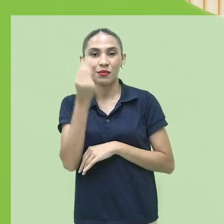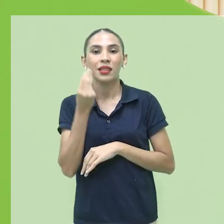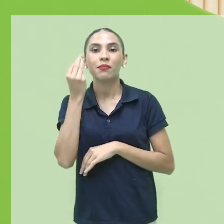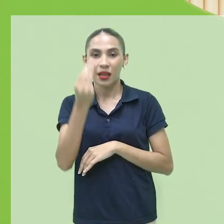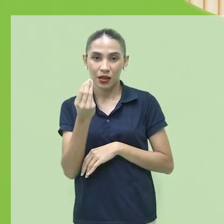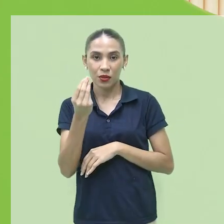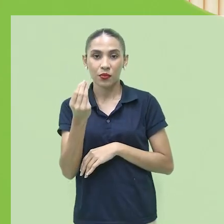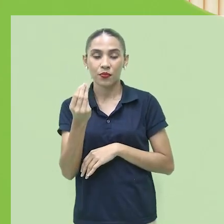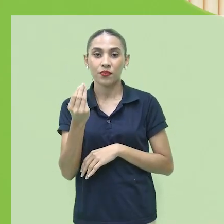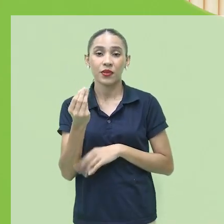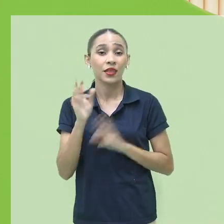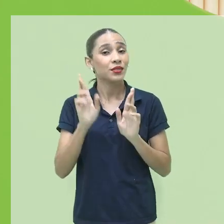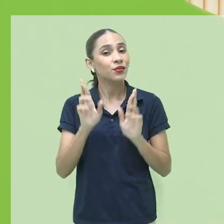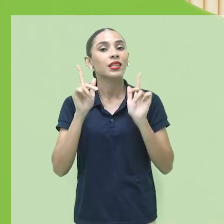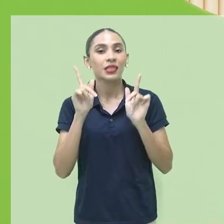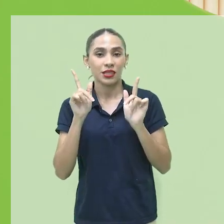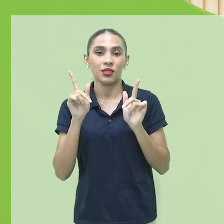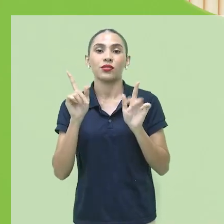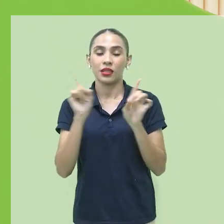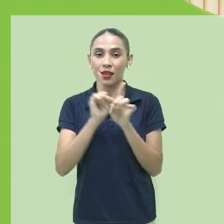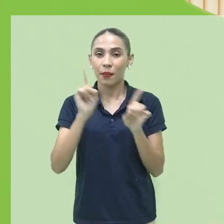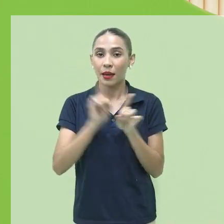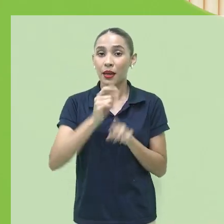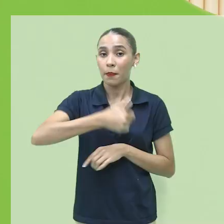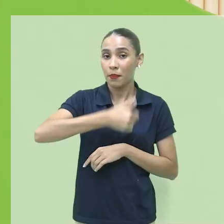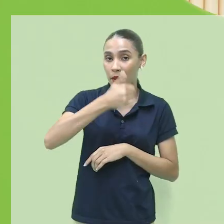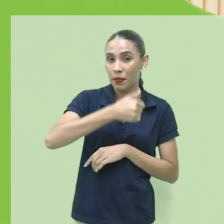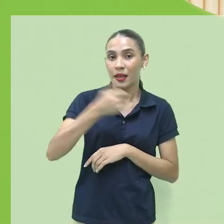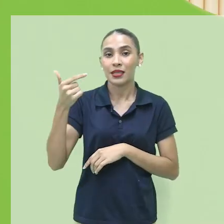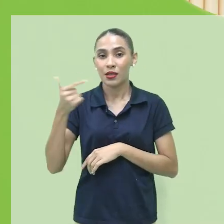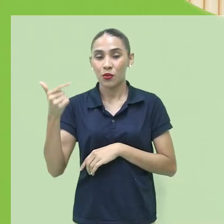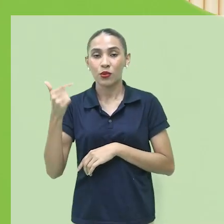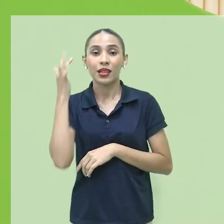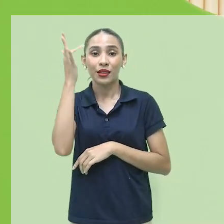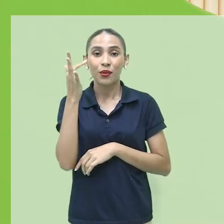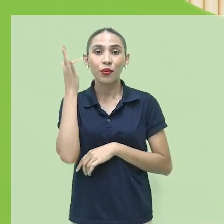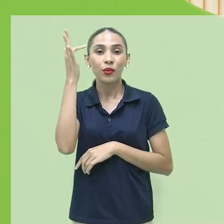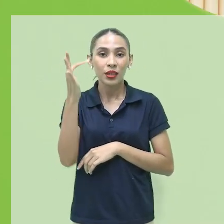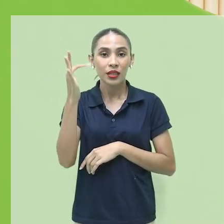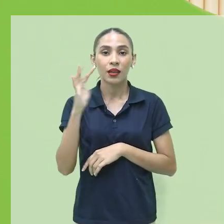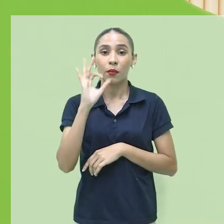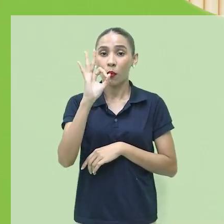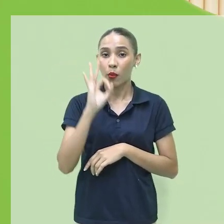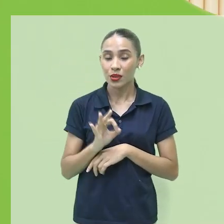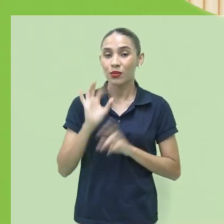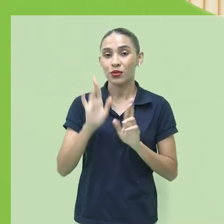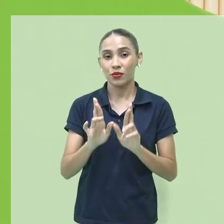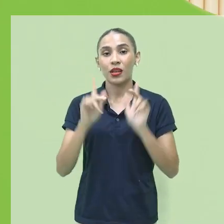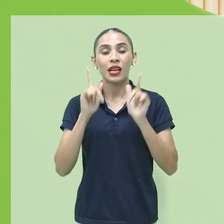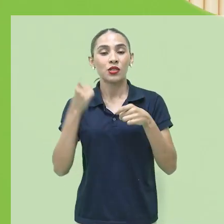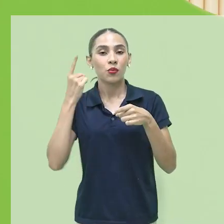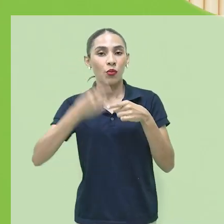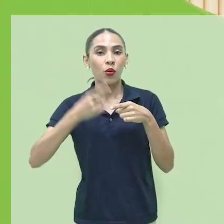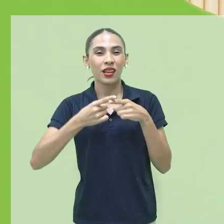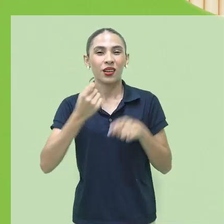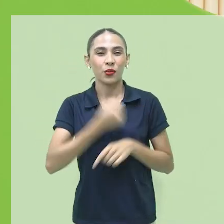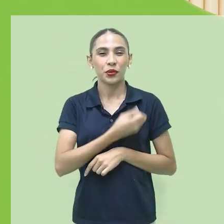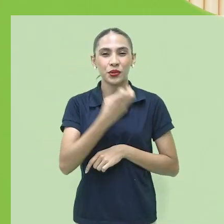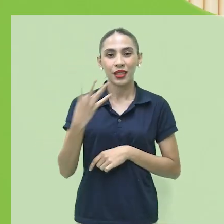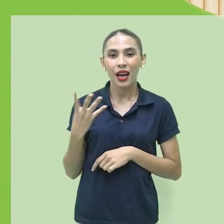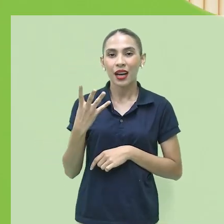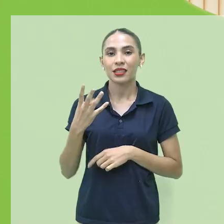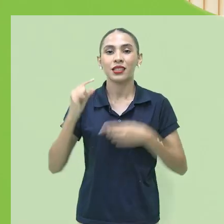final desses experimentos, né? Que diferenciam, inclusive, da primeira para a segunda lei de Mendel. As proporções são diferentes